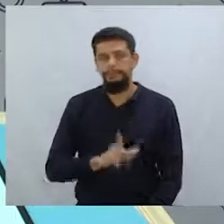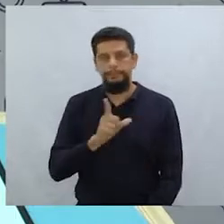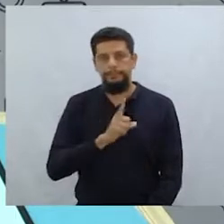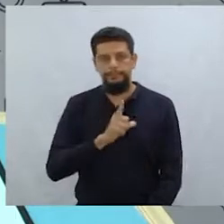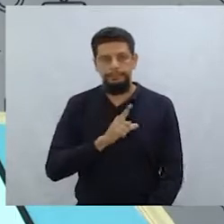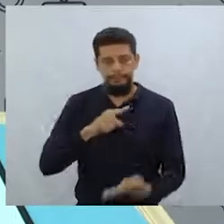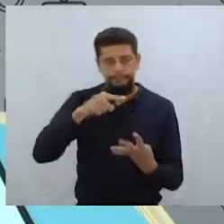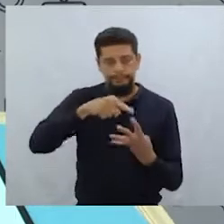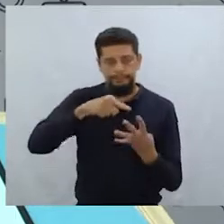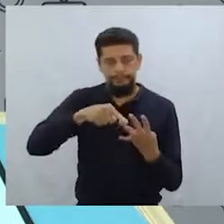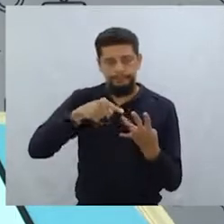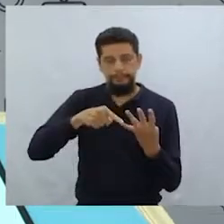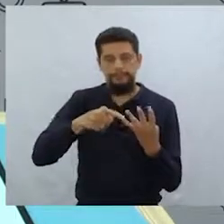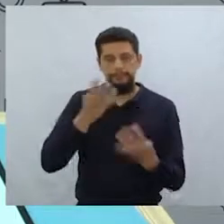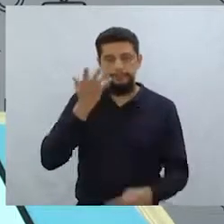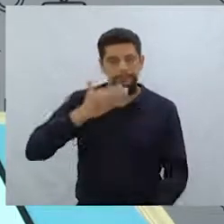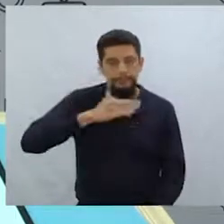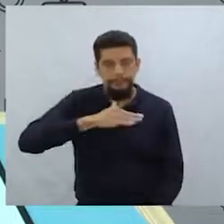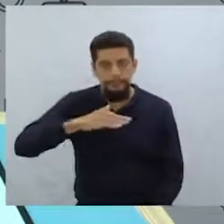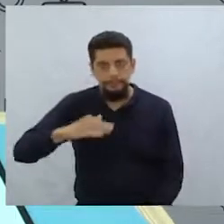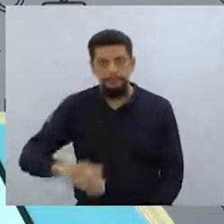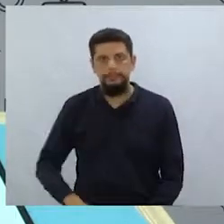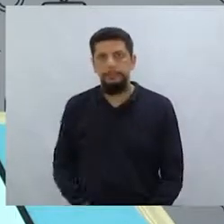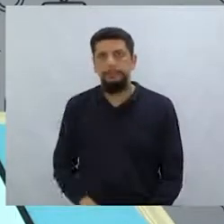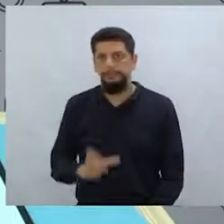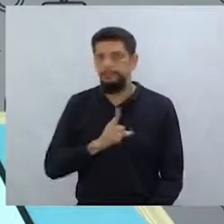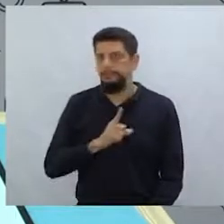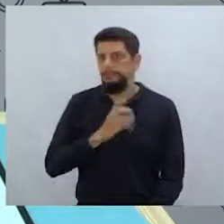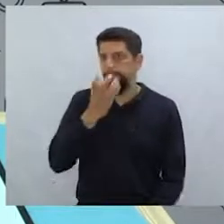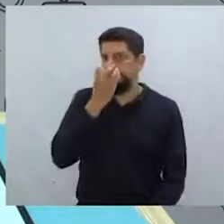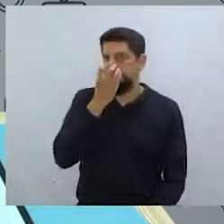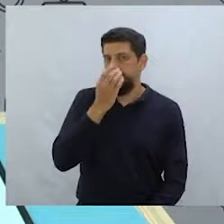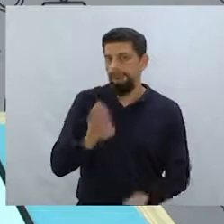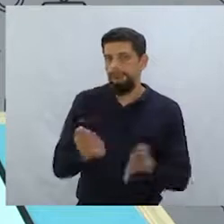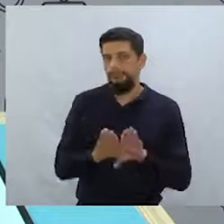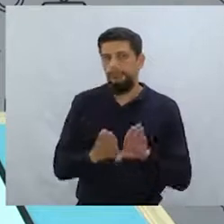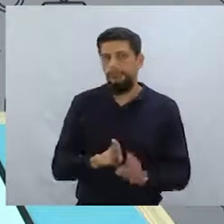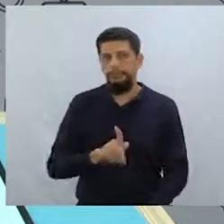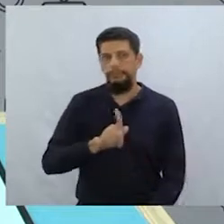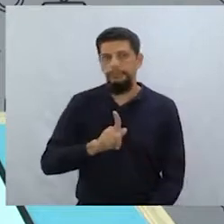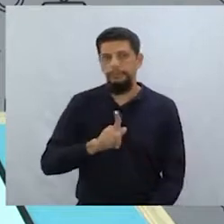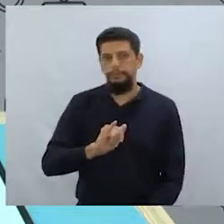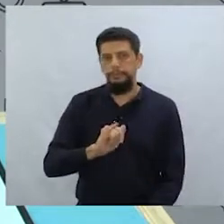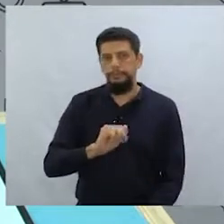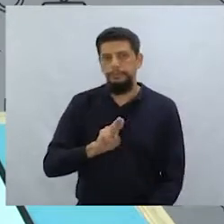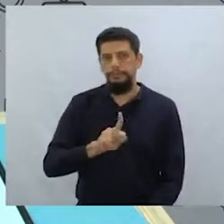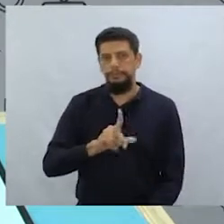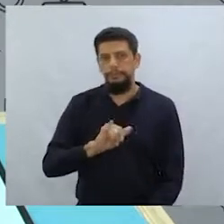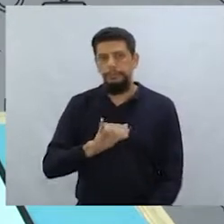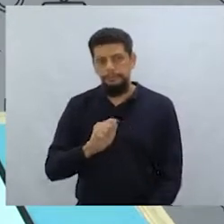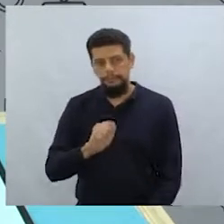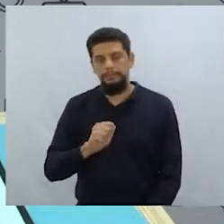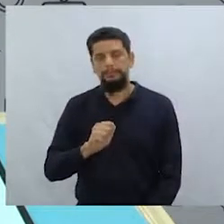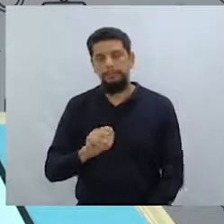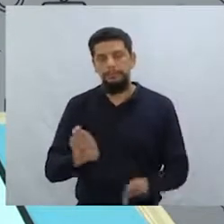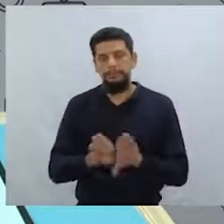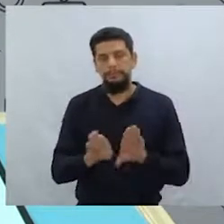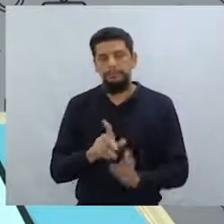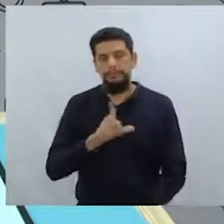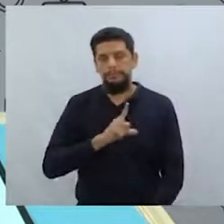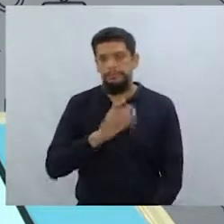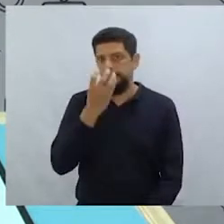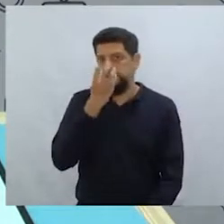crianças. Quem mais então tinha o cachorro? Muito bem, a Júlia tinha um